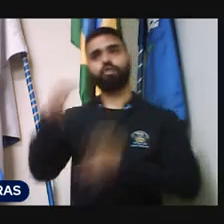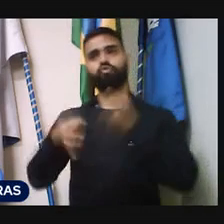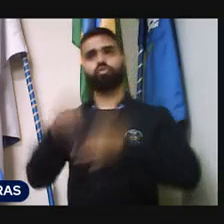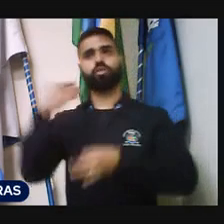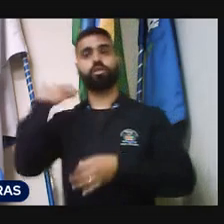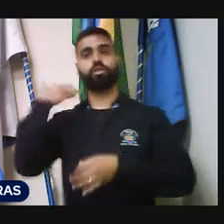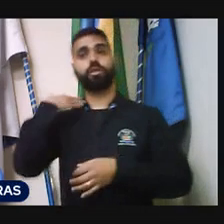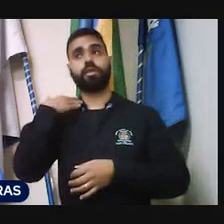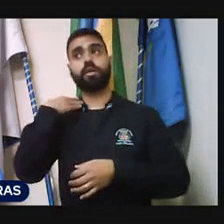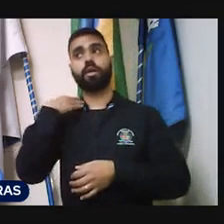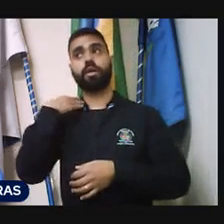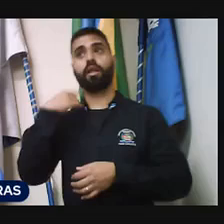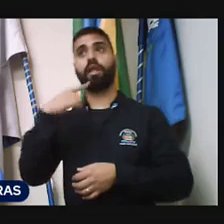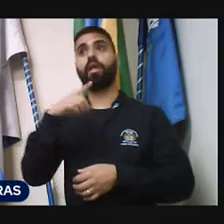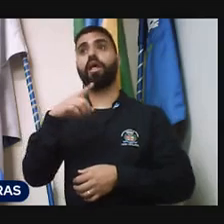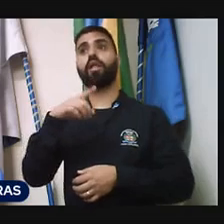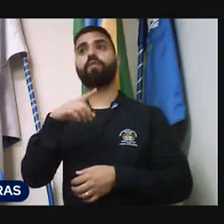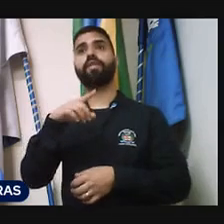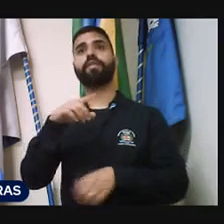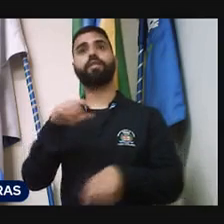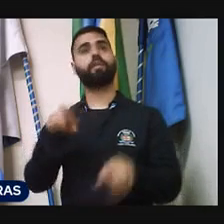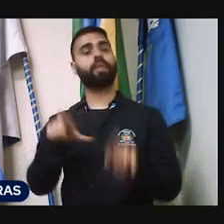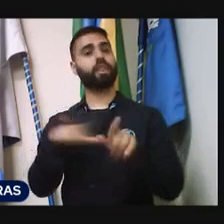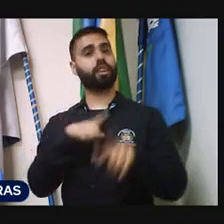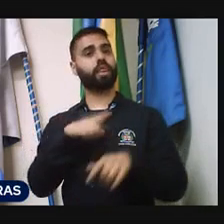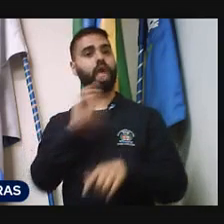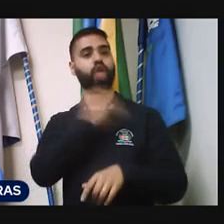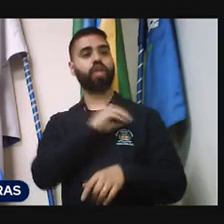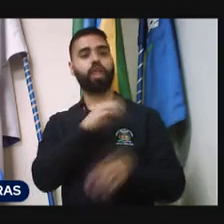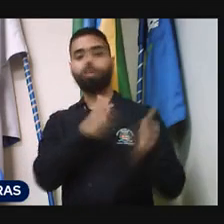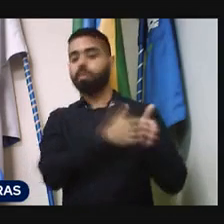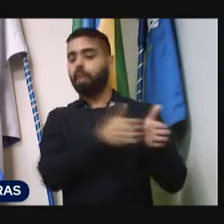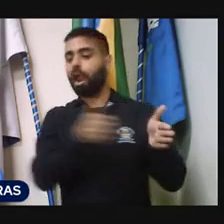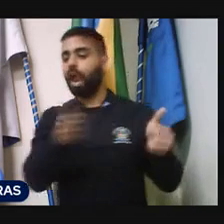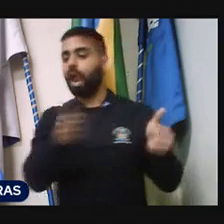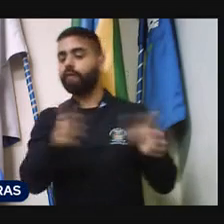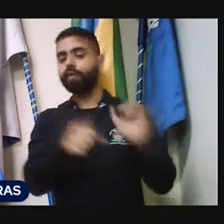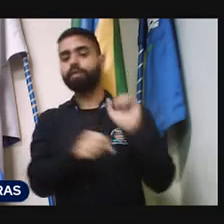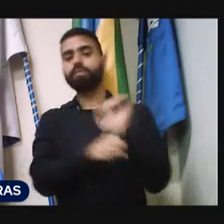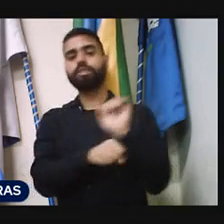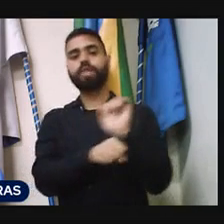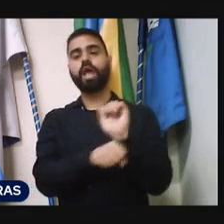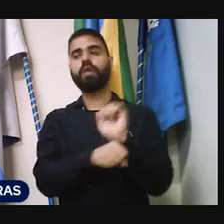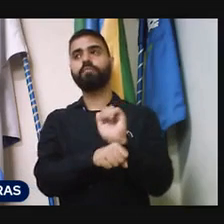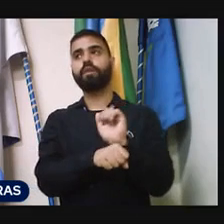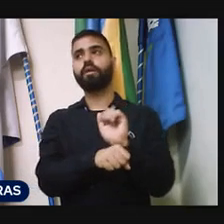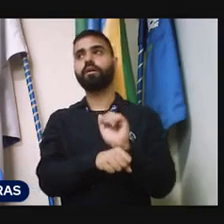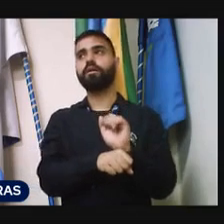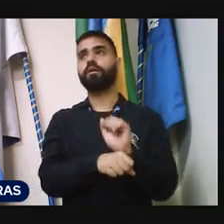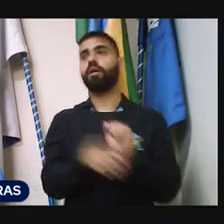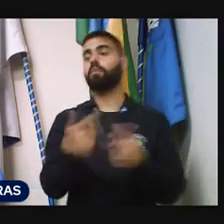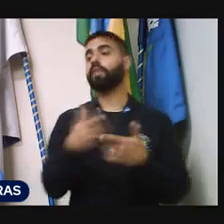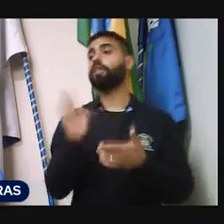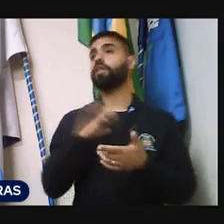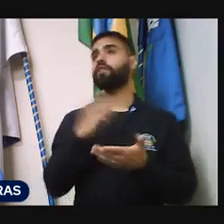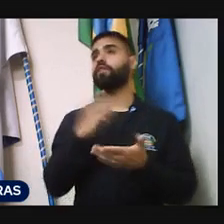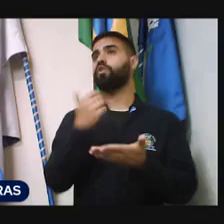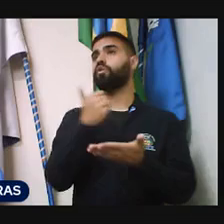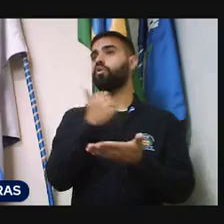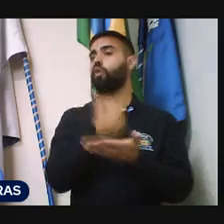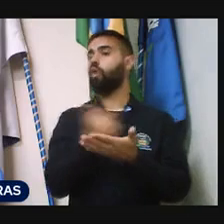ela vai ter que receber até esses tempo que estão que já foram contratados essa turma de agente de saúde